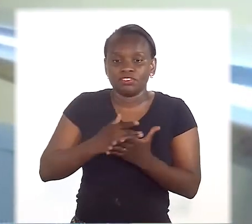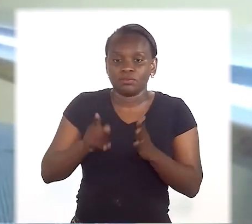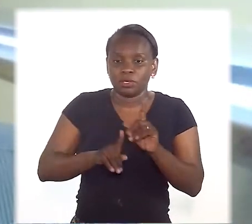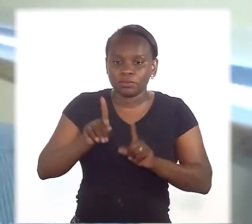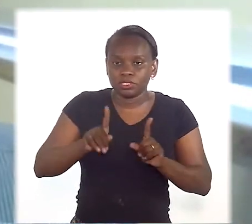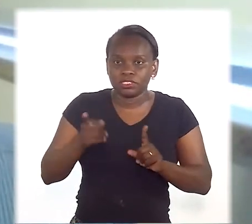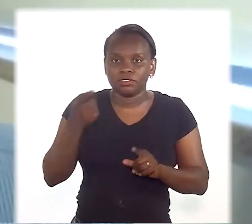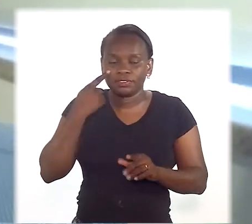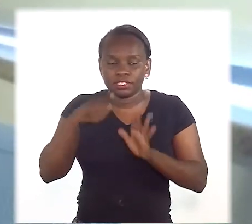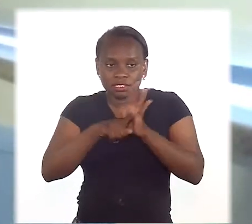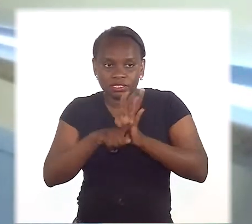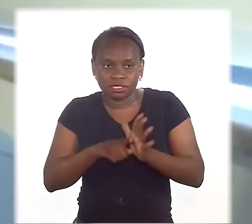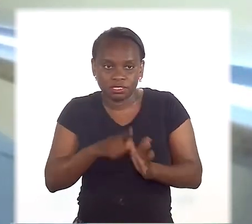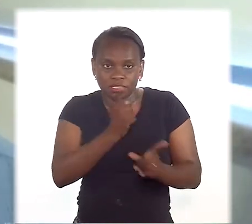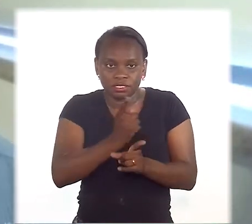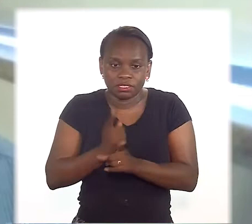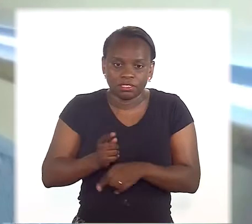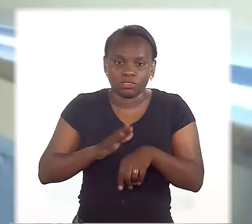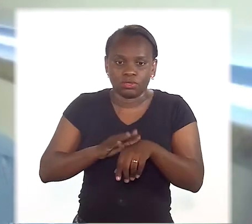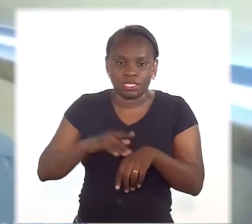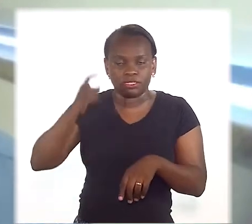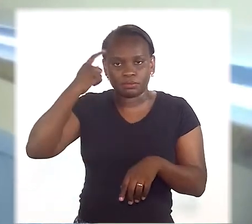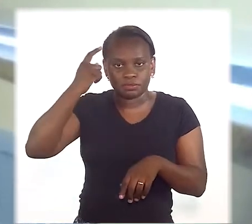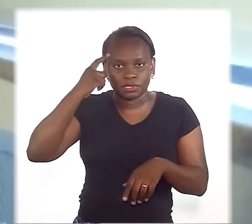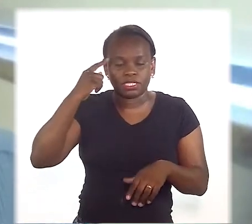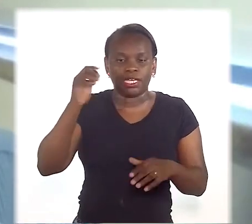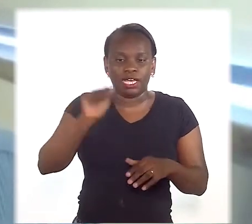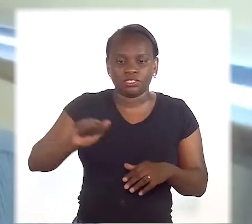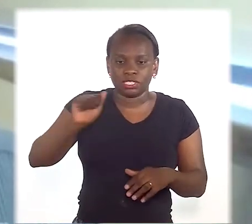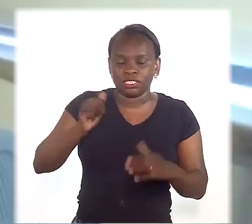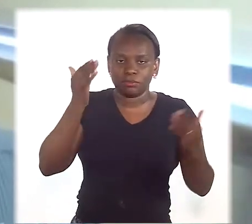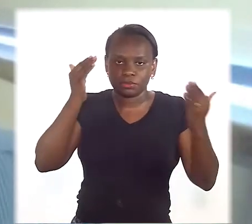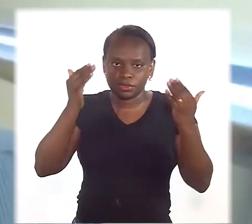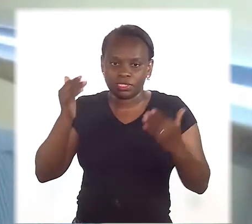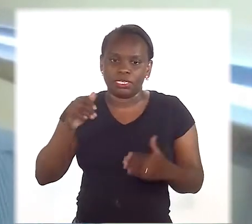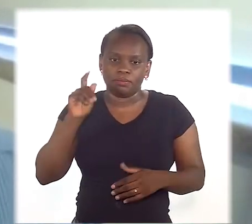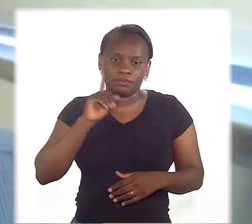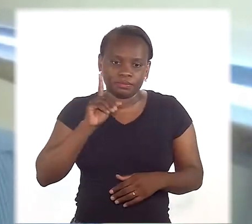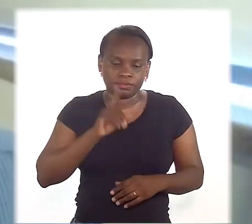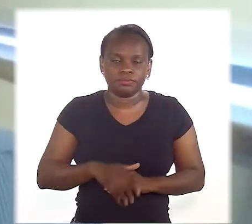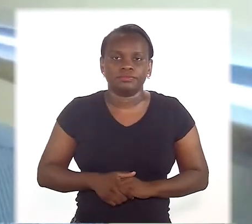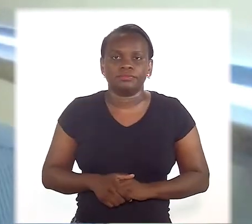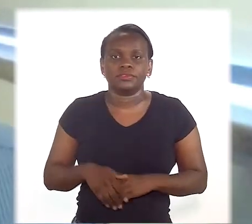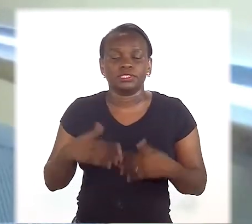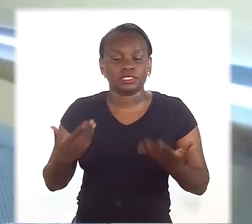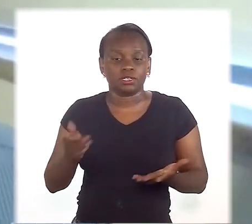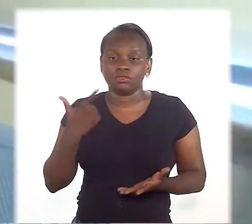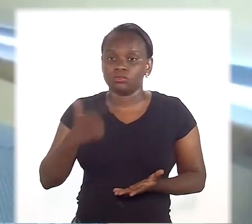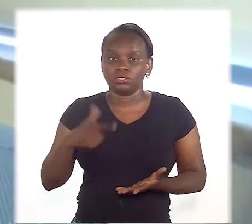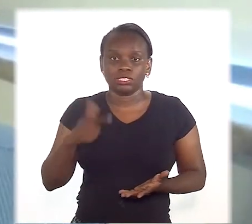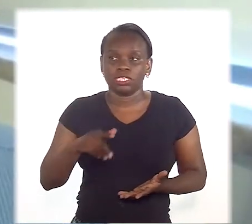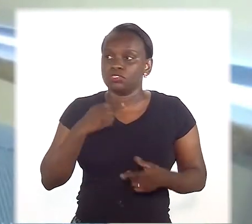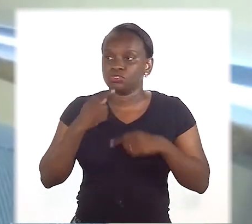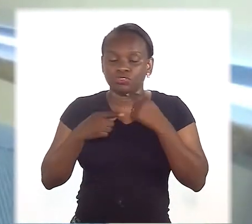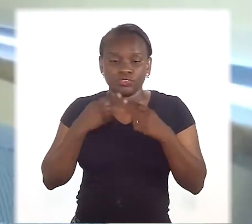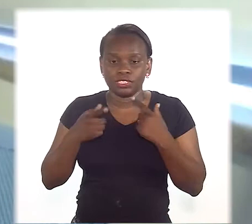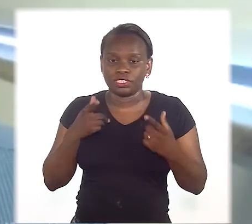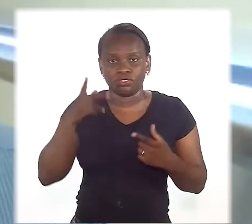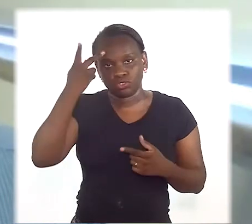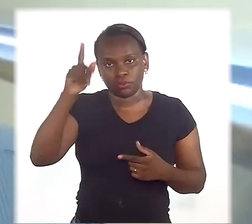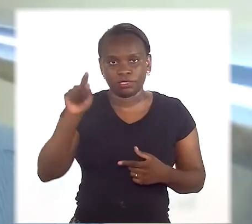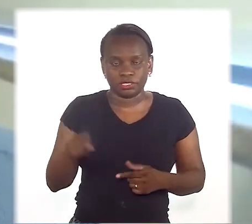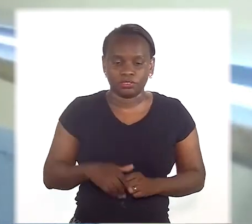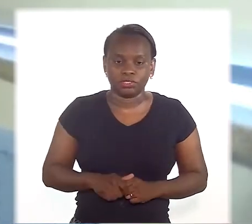Estatística de Diagnóstico de Doenças Mentais da APA, que é a Associação Psiquiátrica Americana. Então, não há a menor dúvida